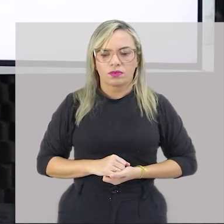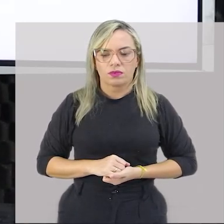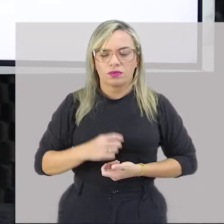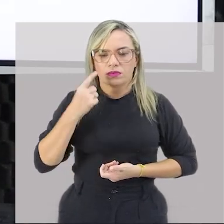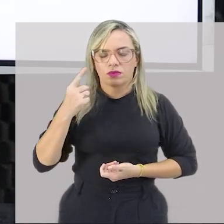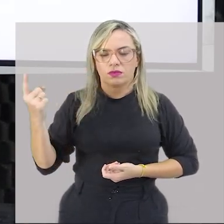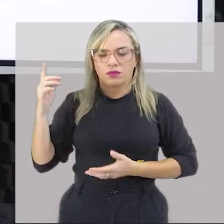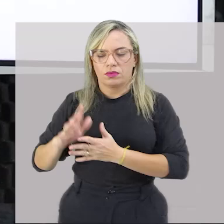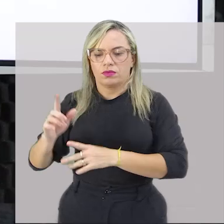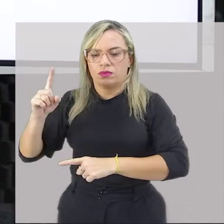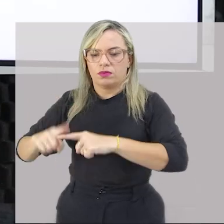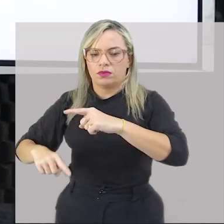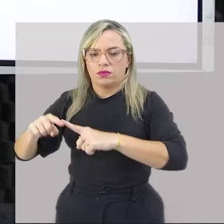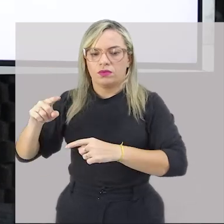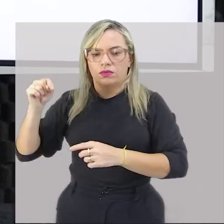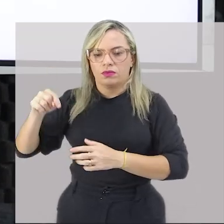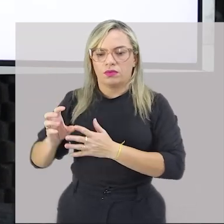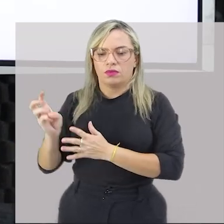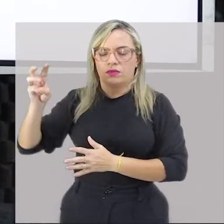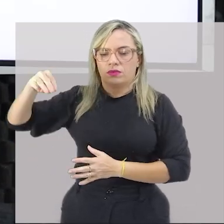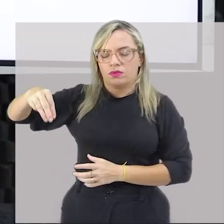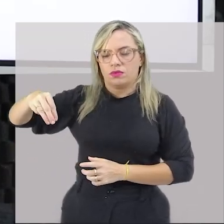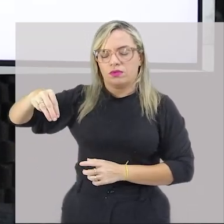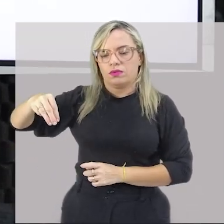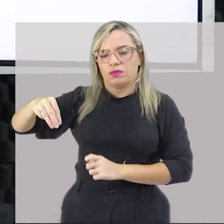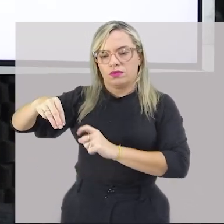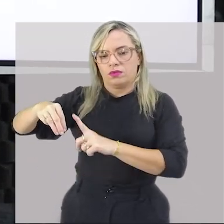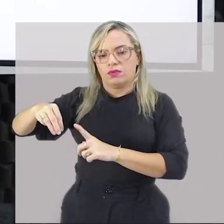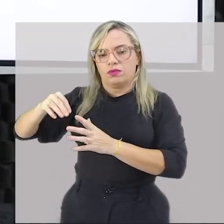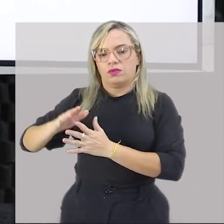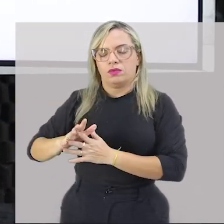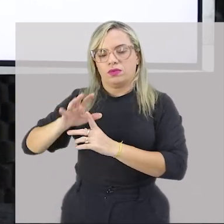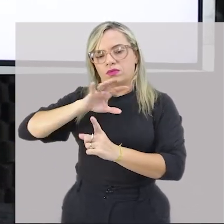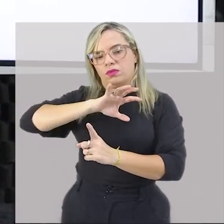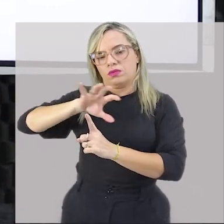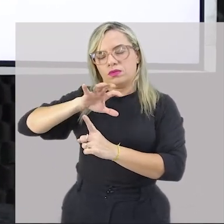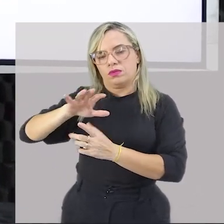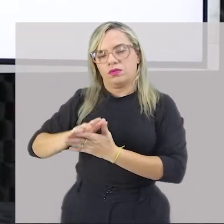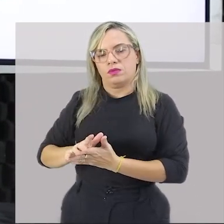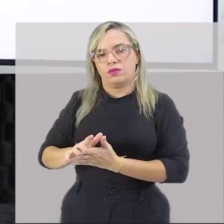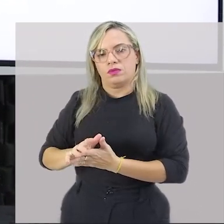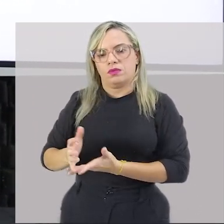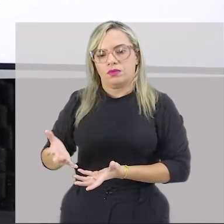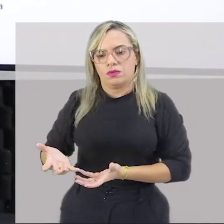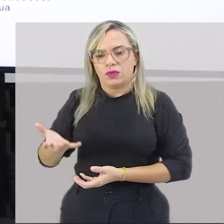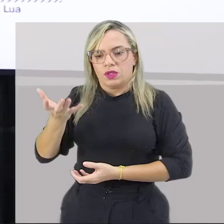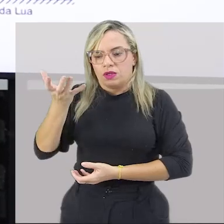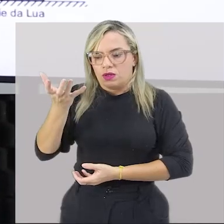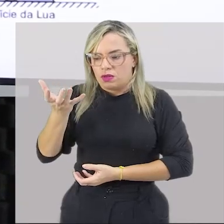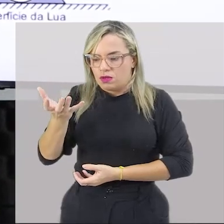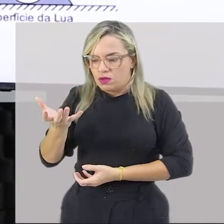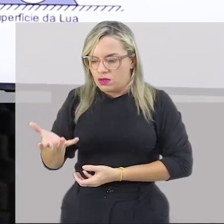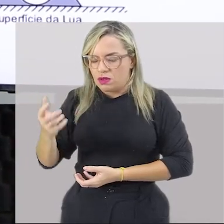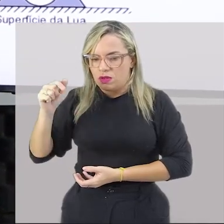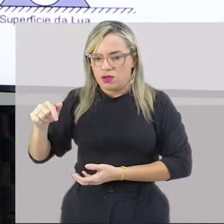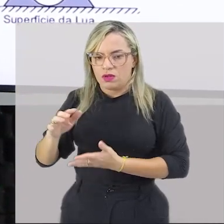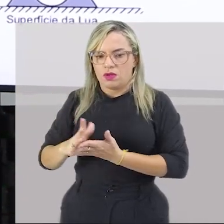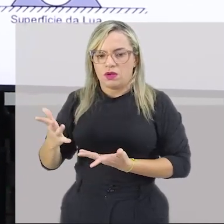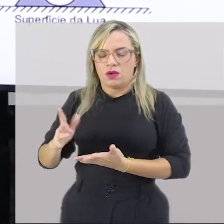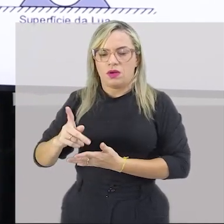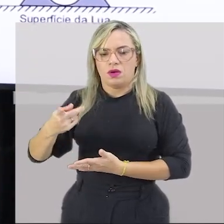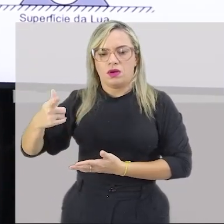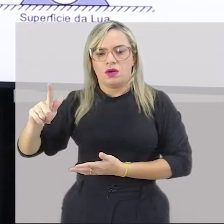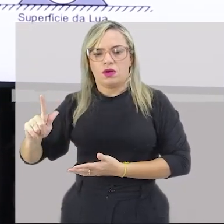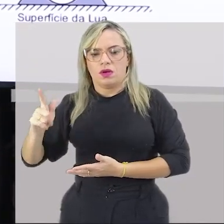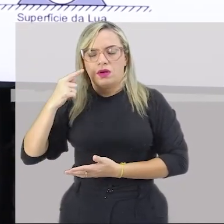esse corpo de massa M, ele está sofrendo ação do peso dele lá na Lua, puxando ele para baixo,